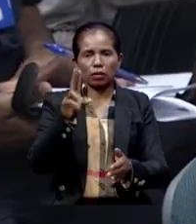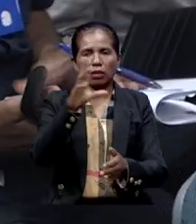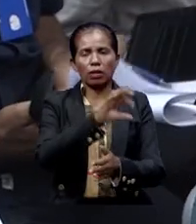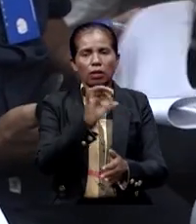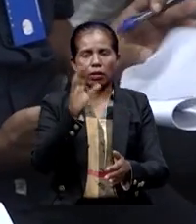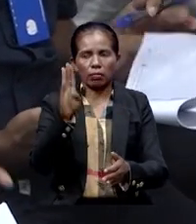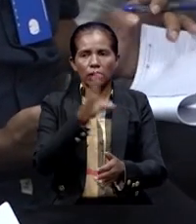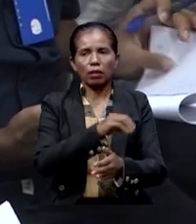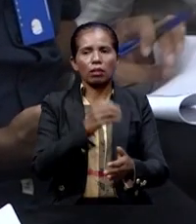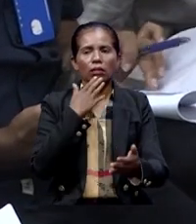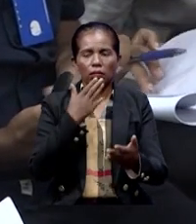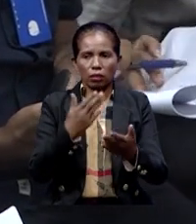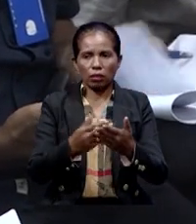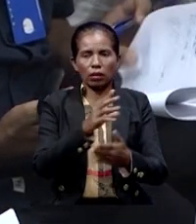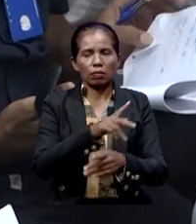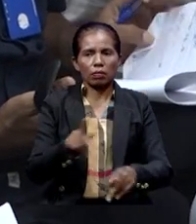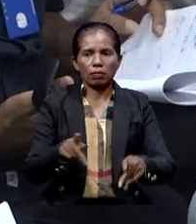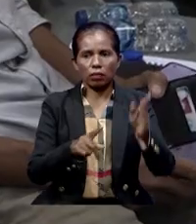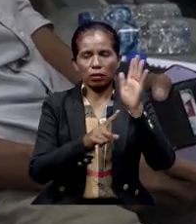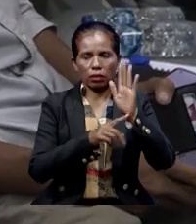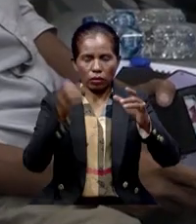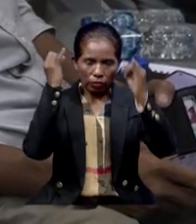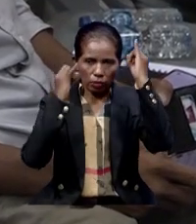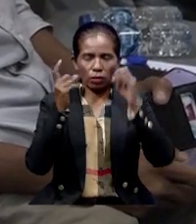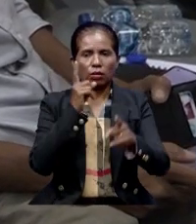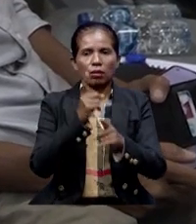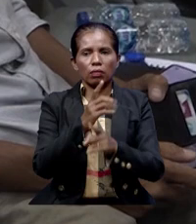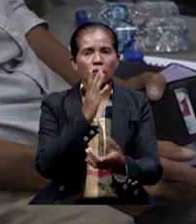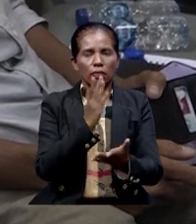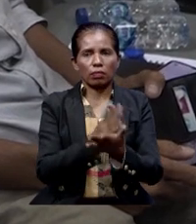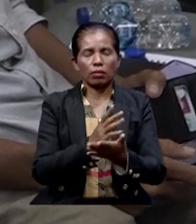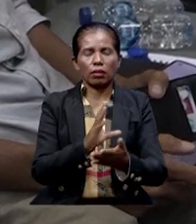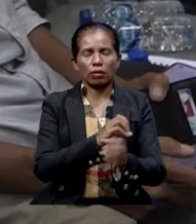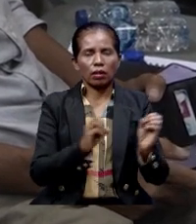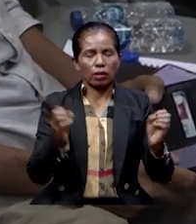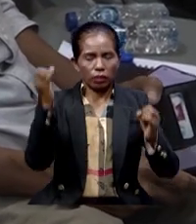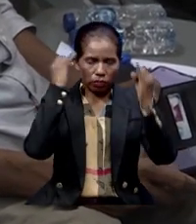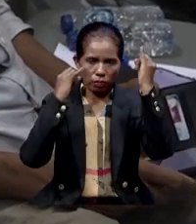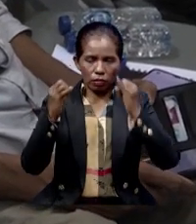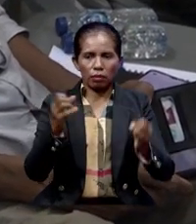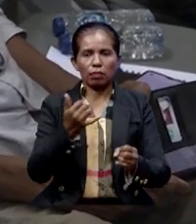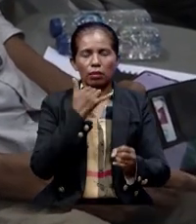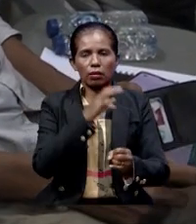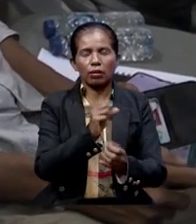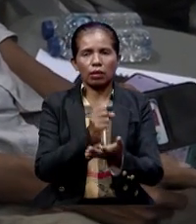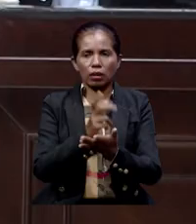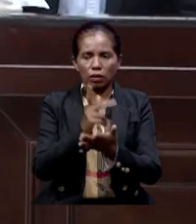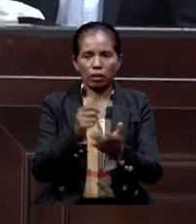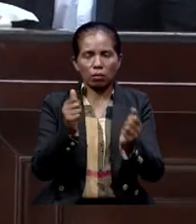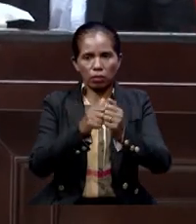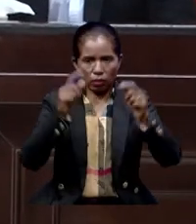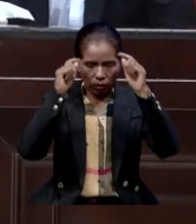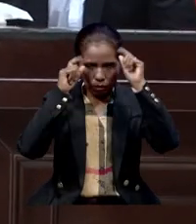sosial Facebook hodiak no publika informasaun nebe los hodi evita desinformasaun ka hoax SECOMS samutu ko